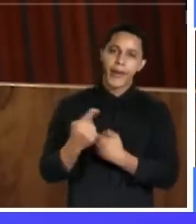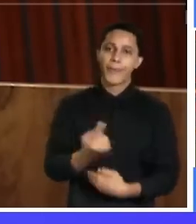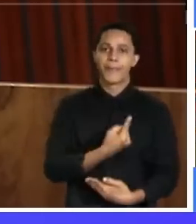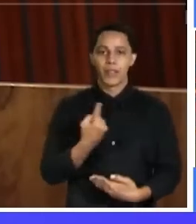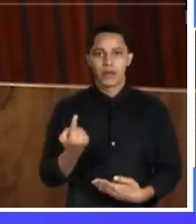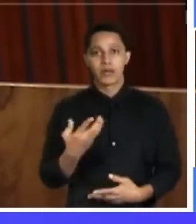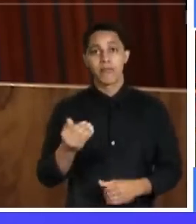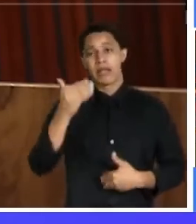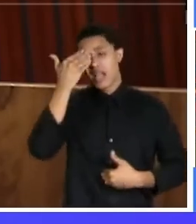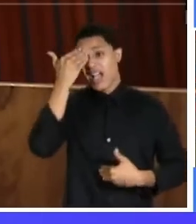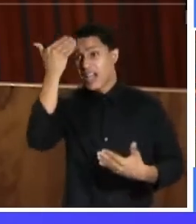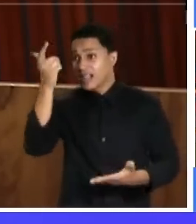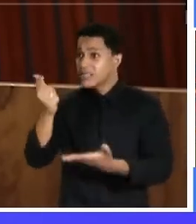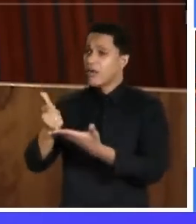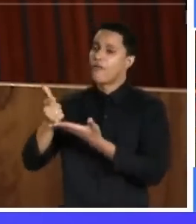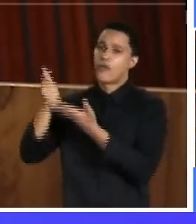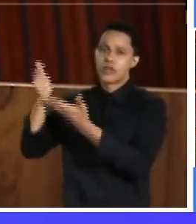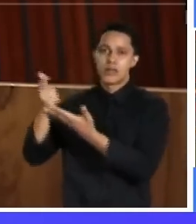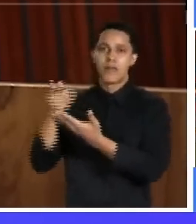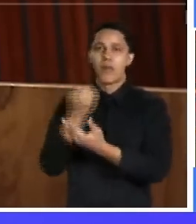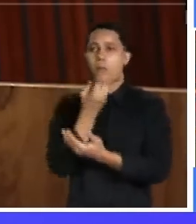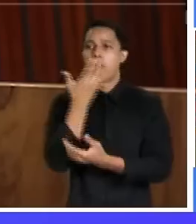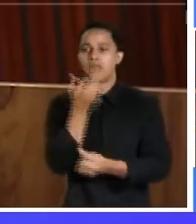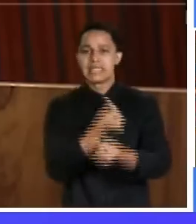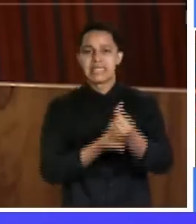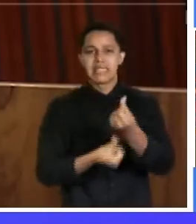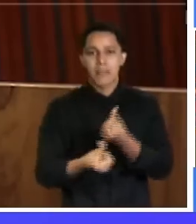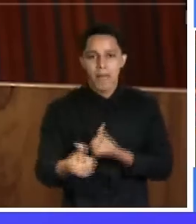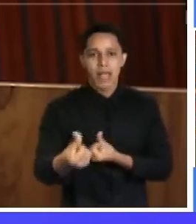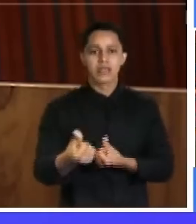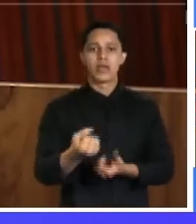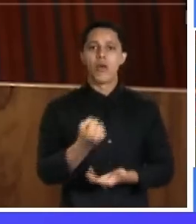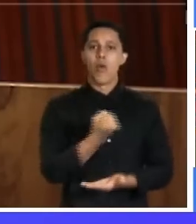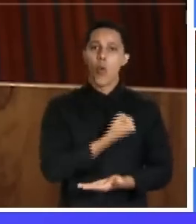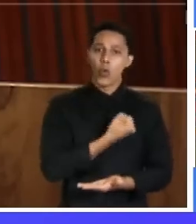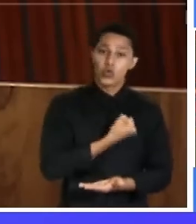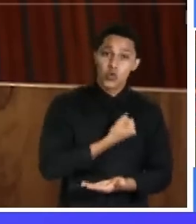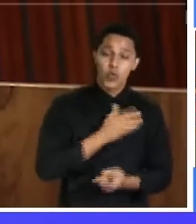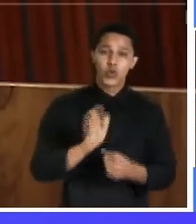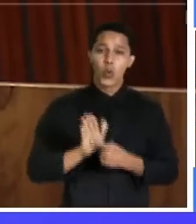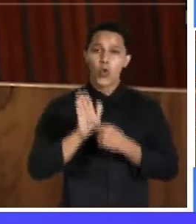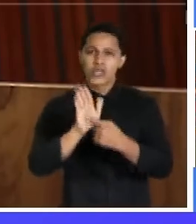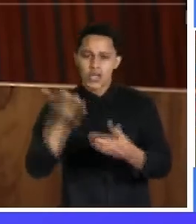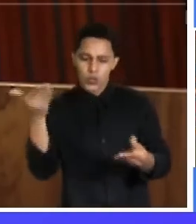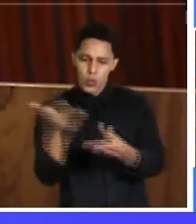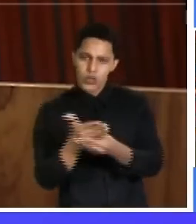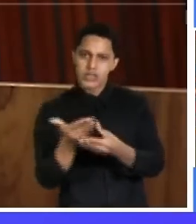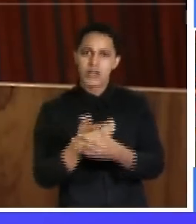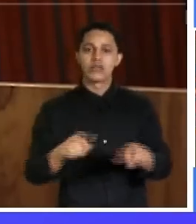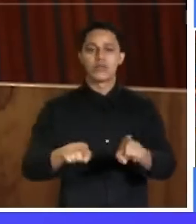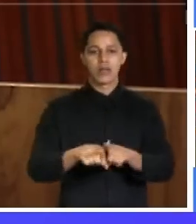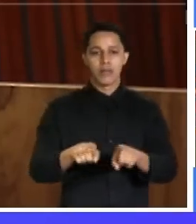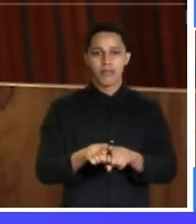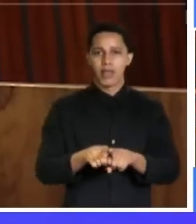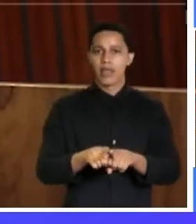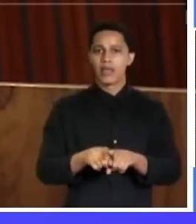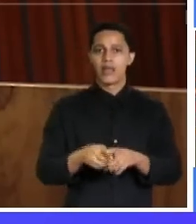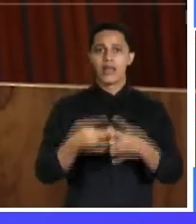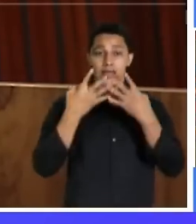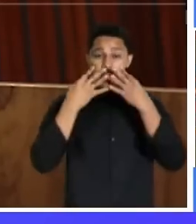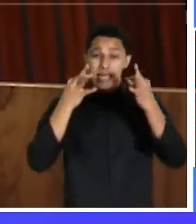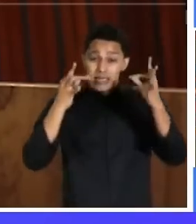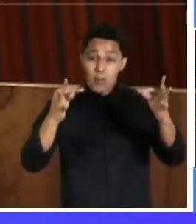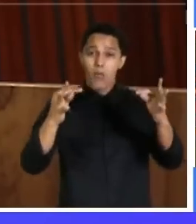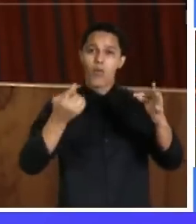bolsonaro Mourão que estava sendo acusada de utilizar redes sociais sobretudo WhatsApp para